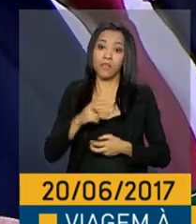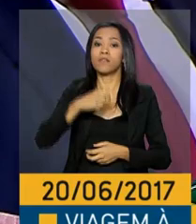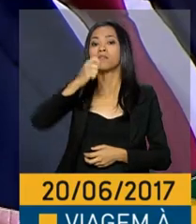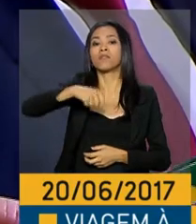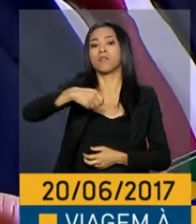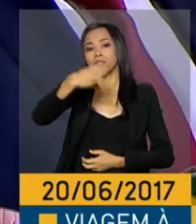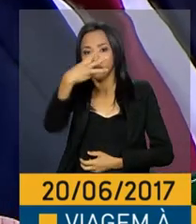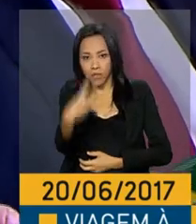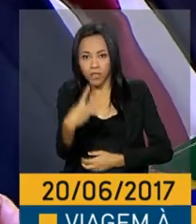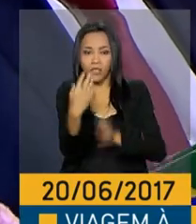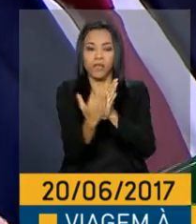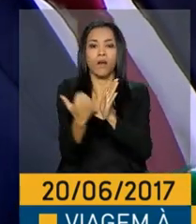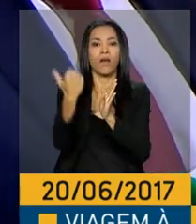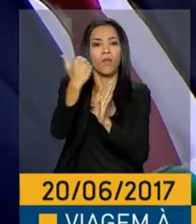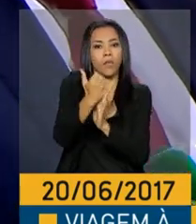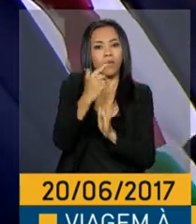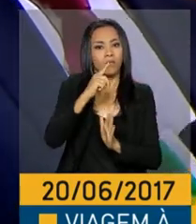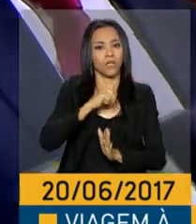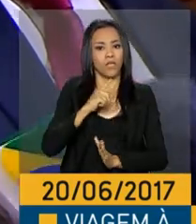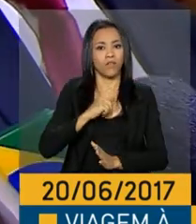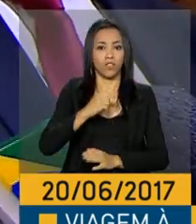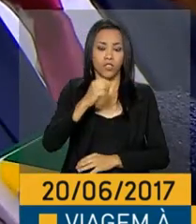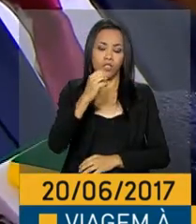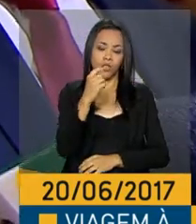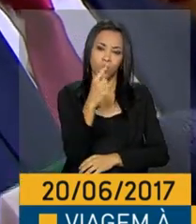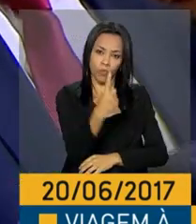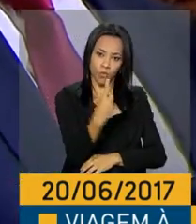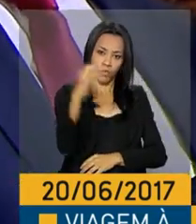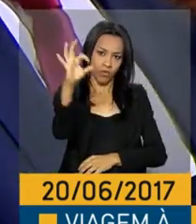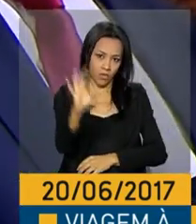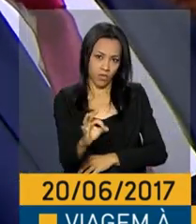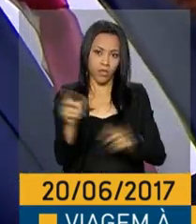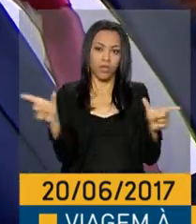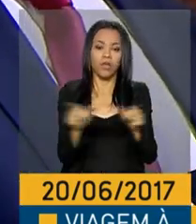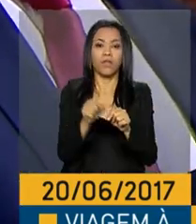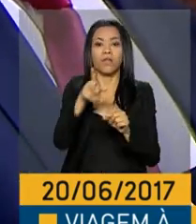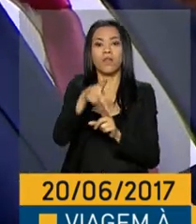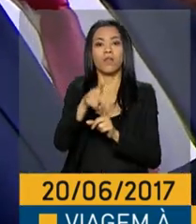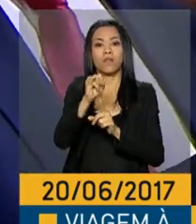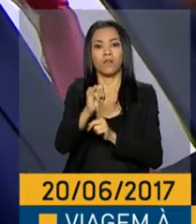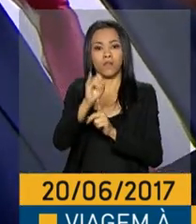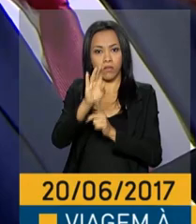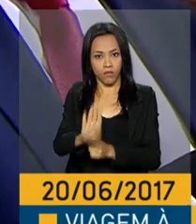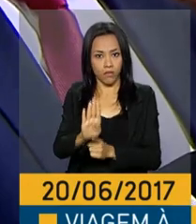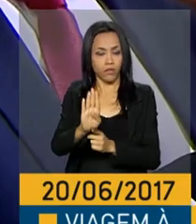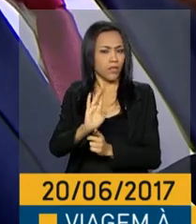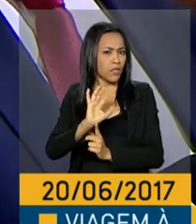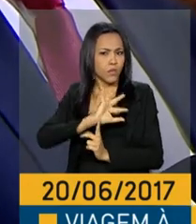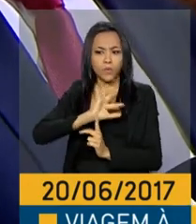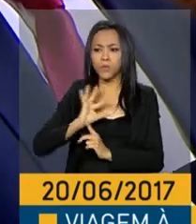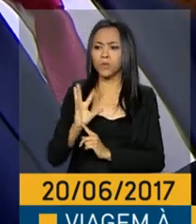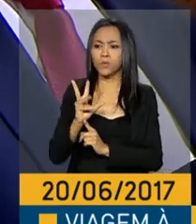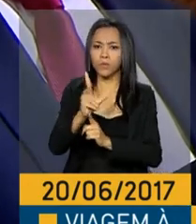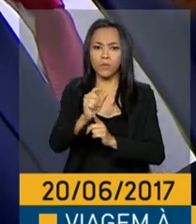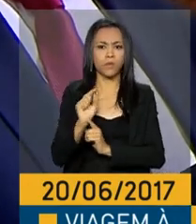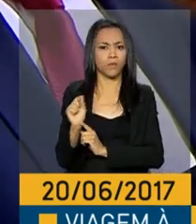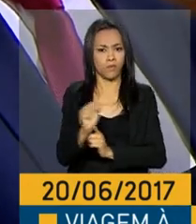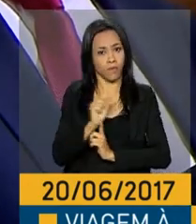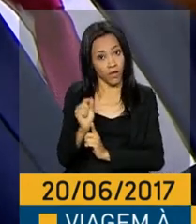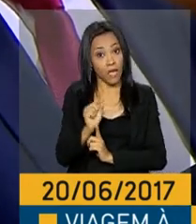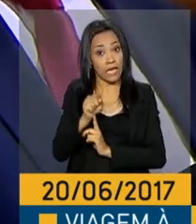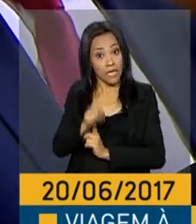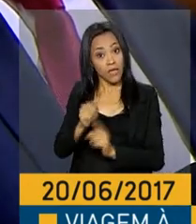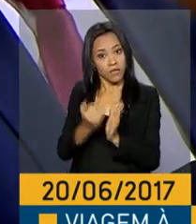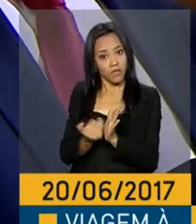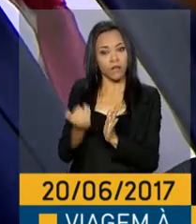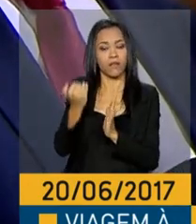um aumento de 1% no PIB, não é? E os indicativos todos são no sentido de que este